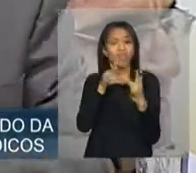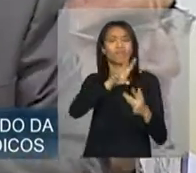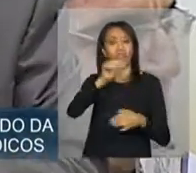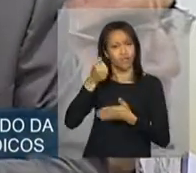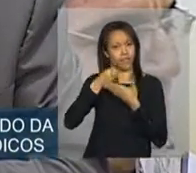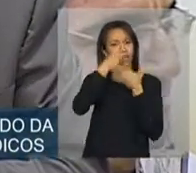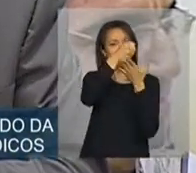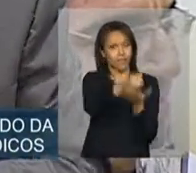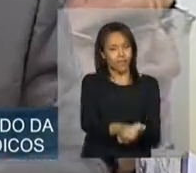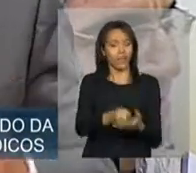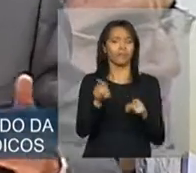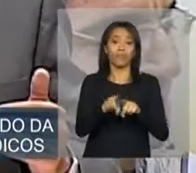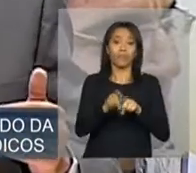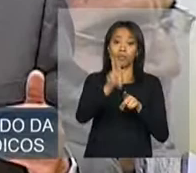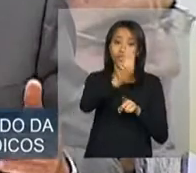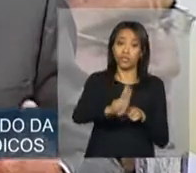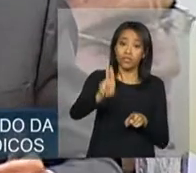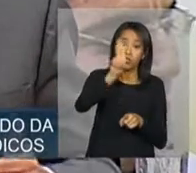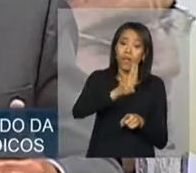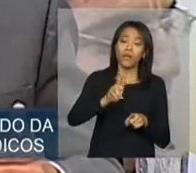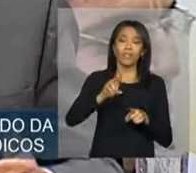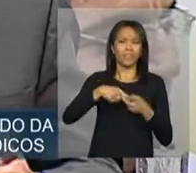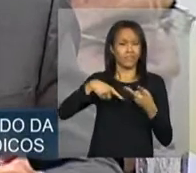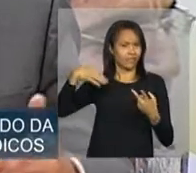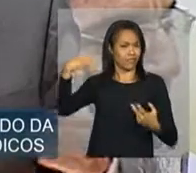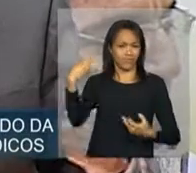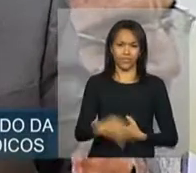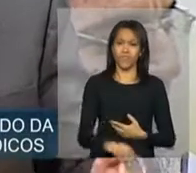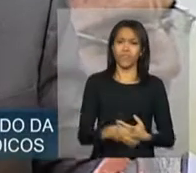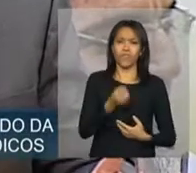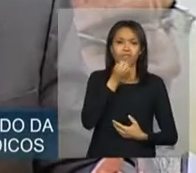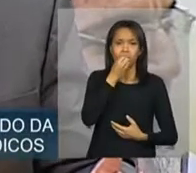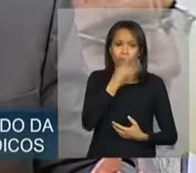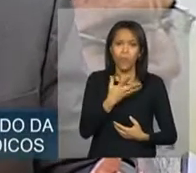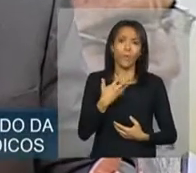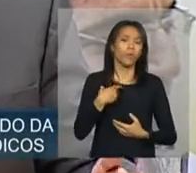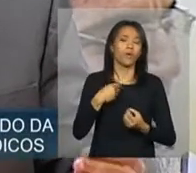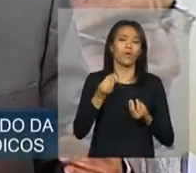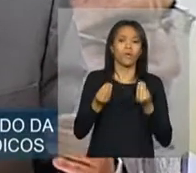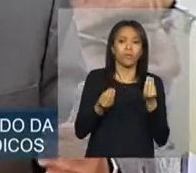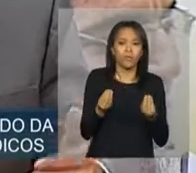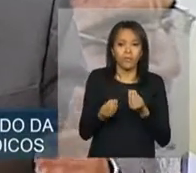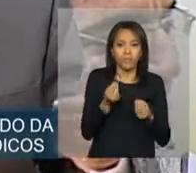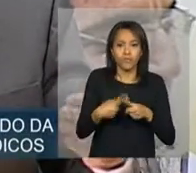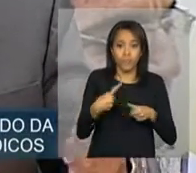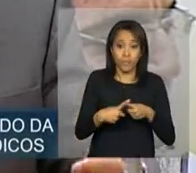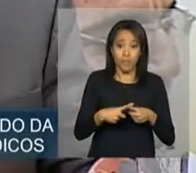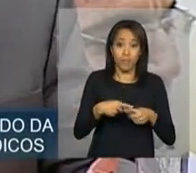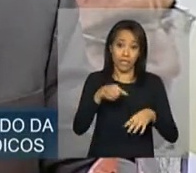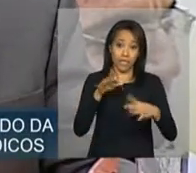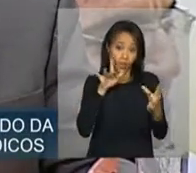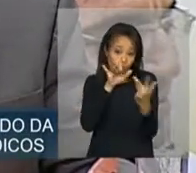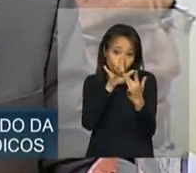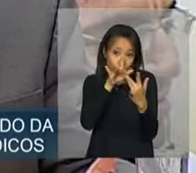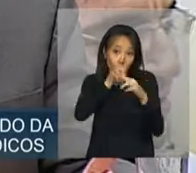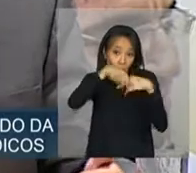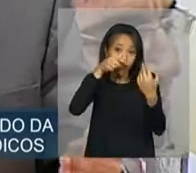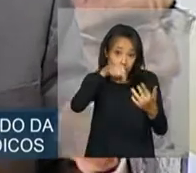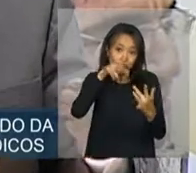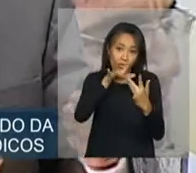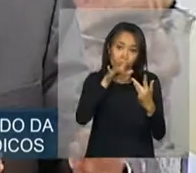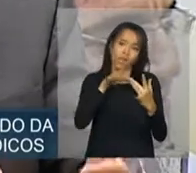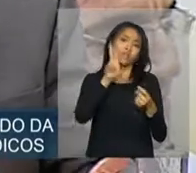contato com especialistas com a própria universidade e certamente vai ter um fluxo de encaminhamento por esse próprio contato com